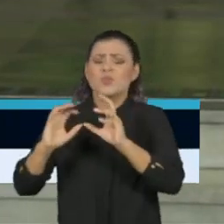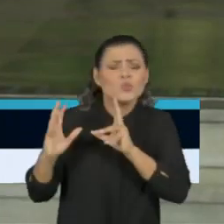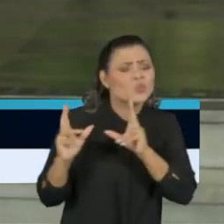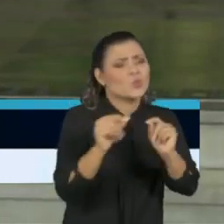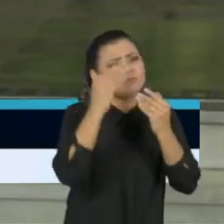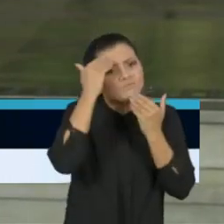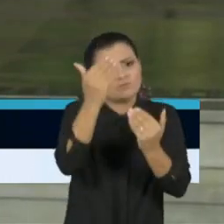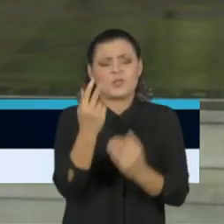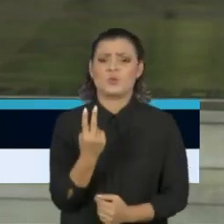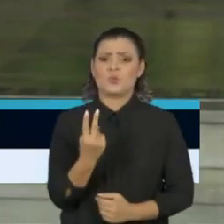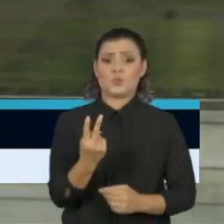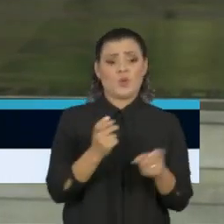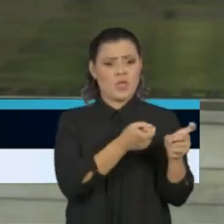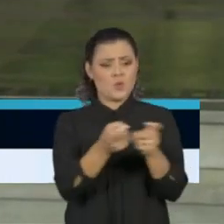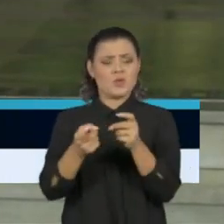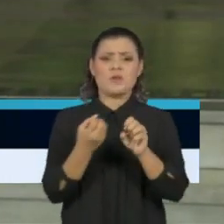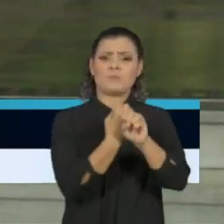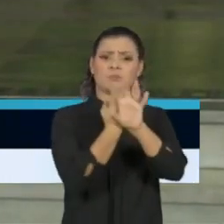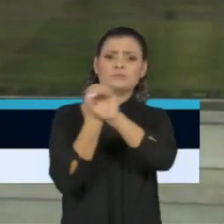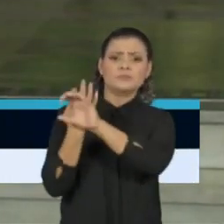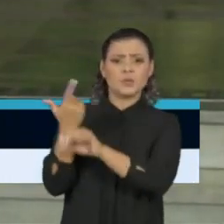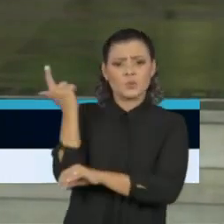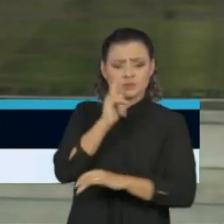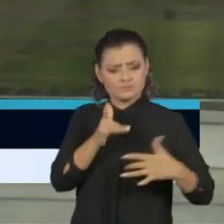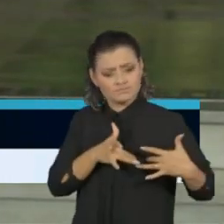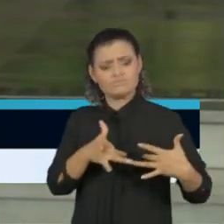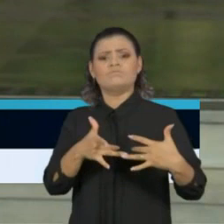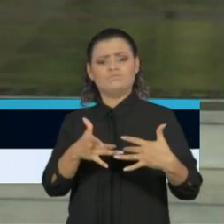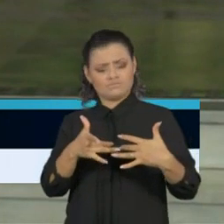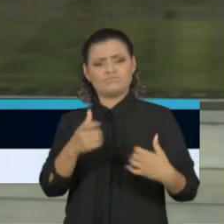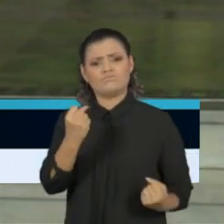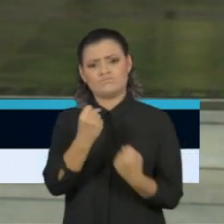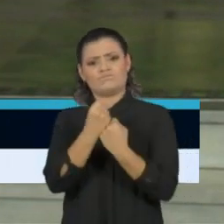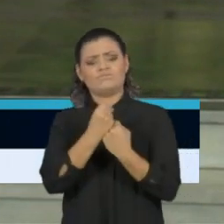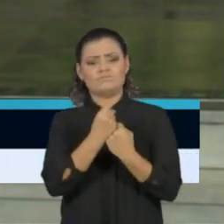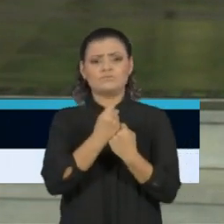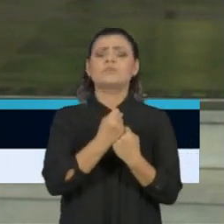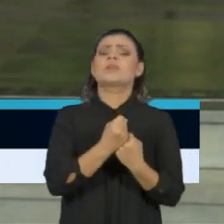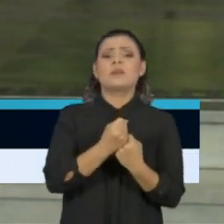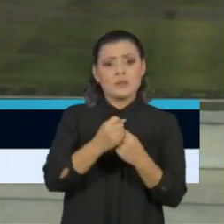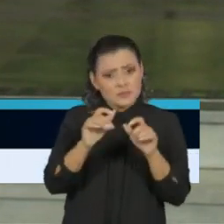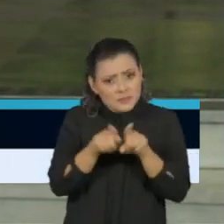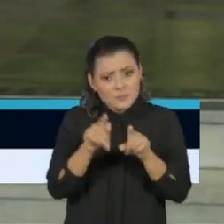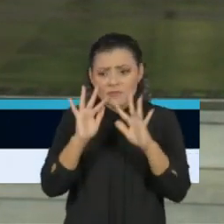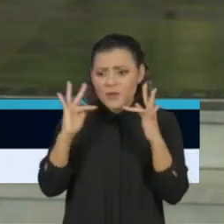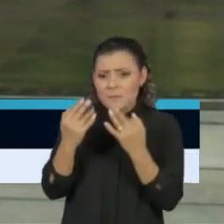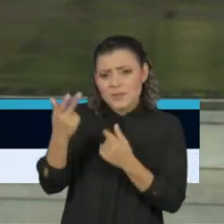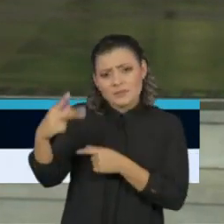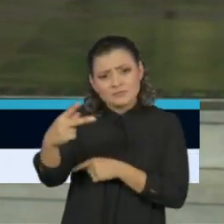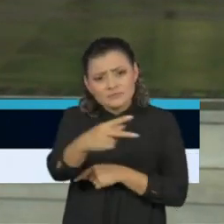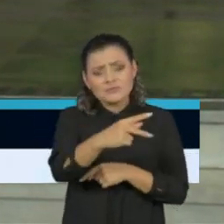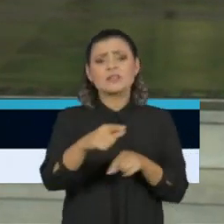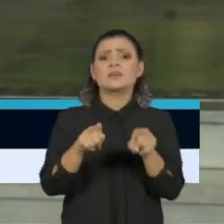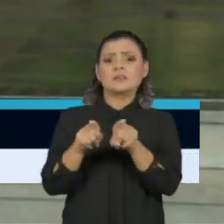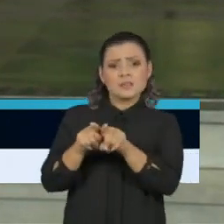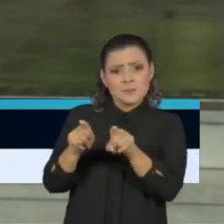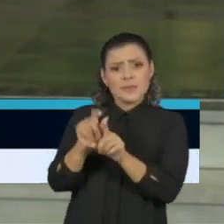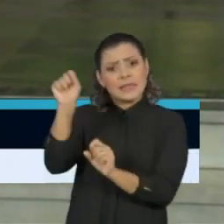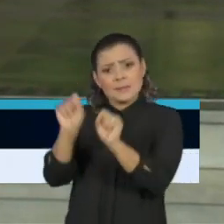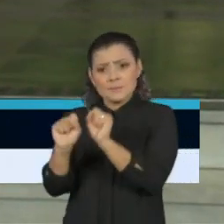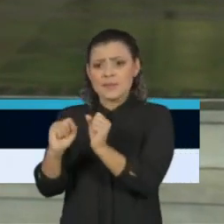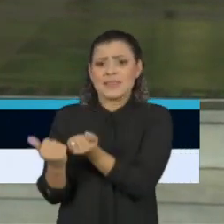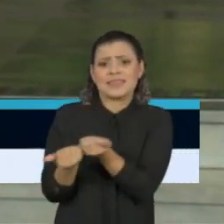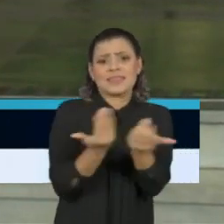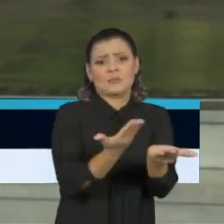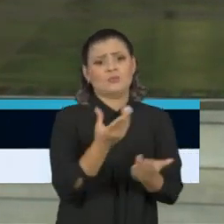reuniões foram solidários e, em seus nomes, em nome das suas empresas e dos seus familiares, doaram 195